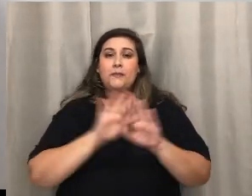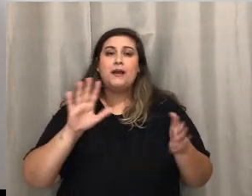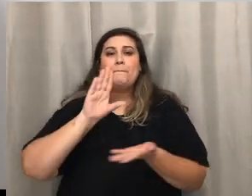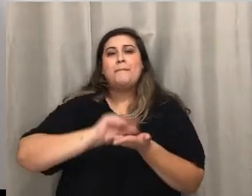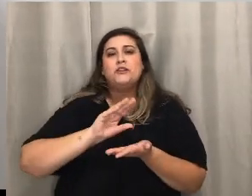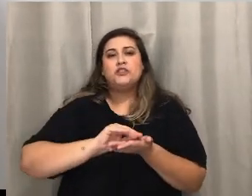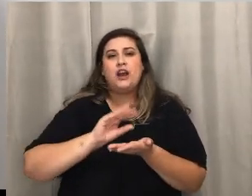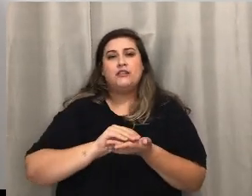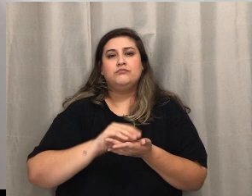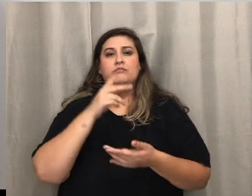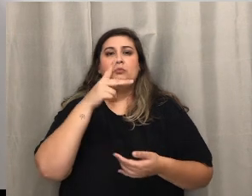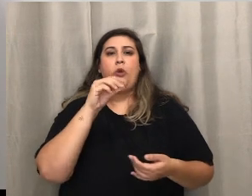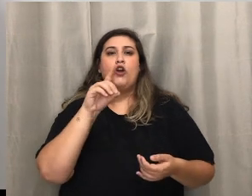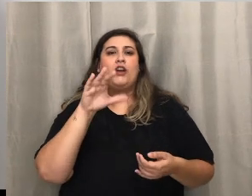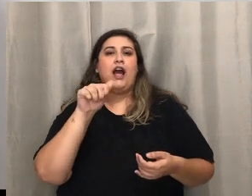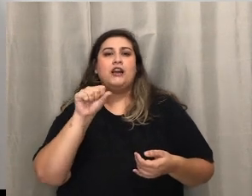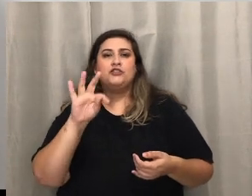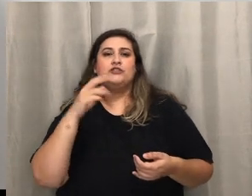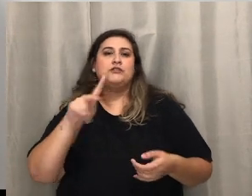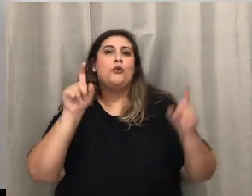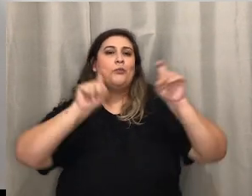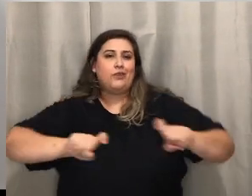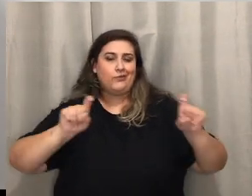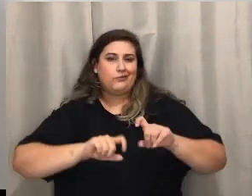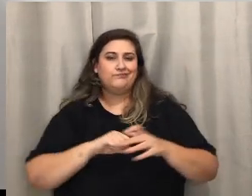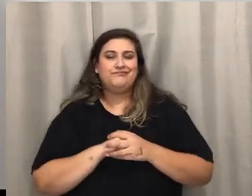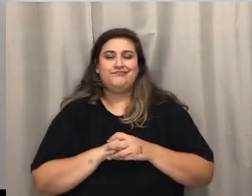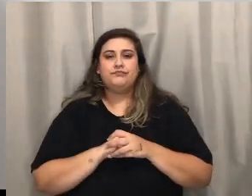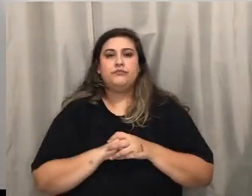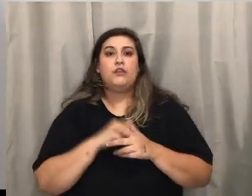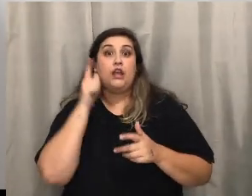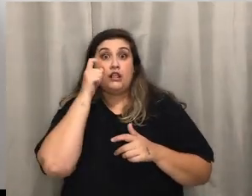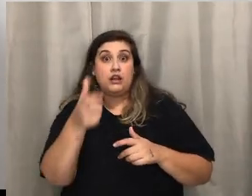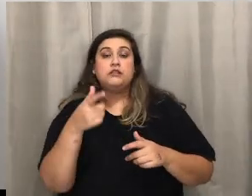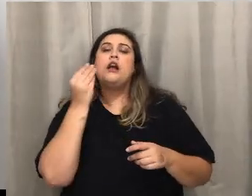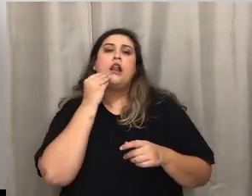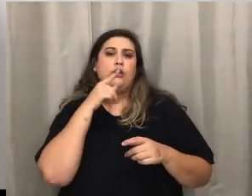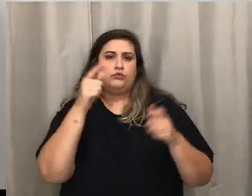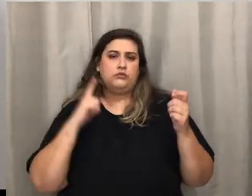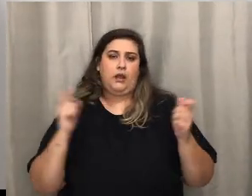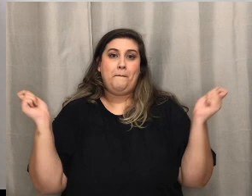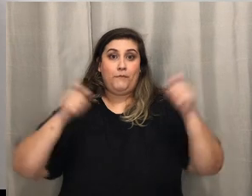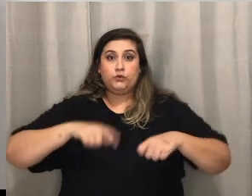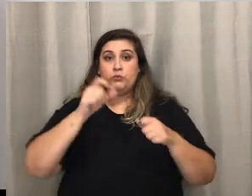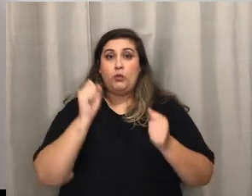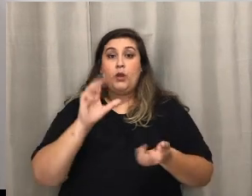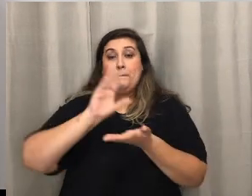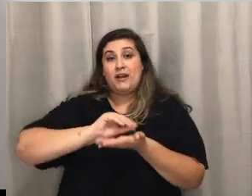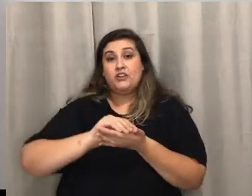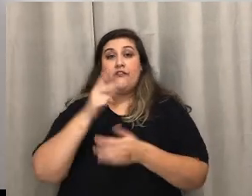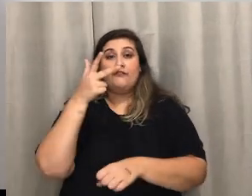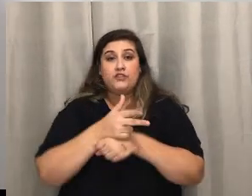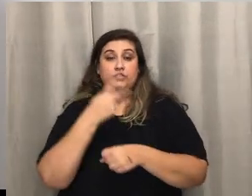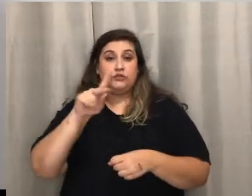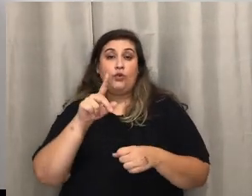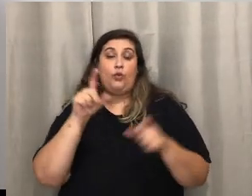os podcasts em seu computador. Isso é muito interessante. Claro que você tem essa possibilidade de baixar os vídeos em